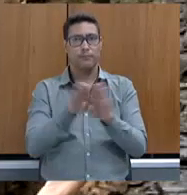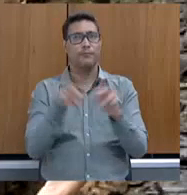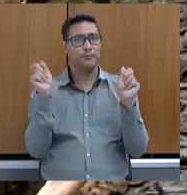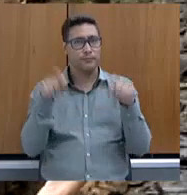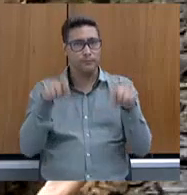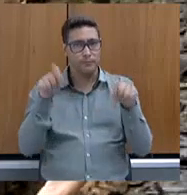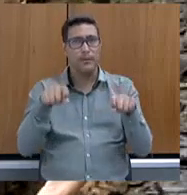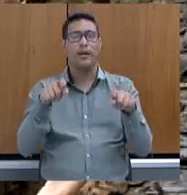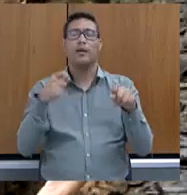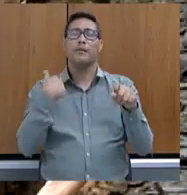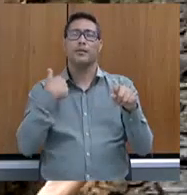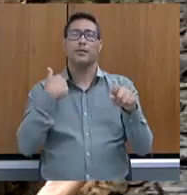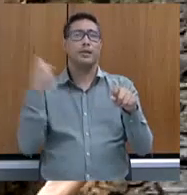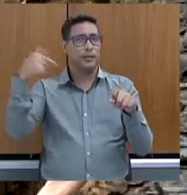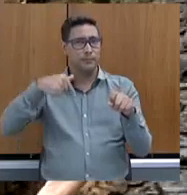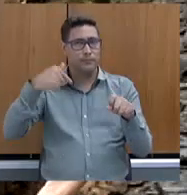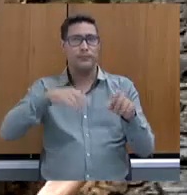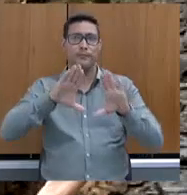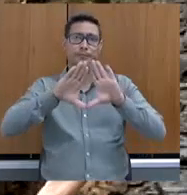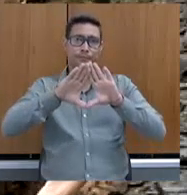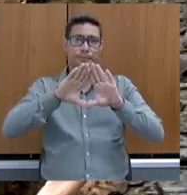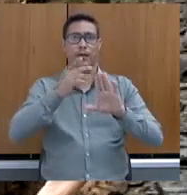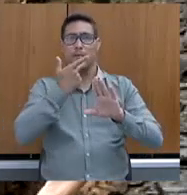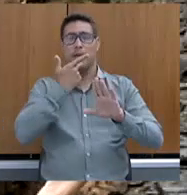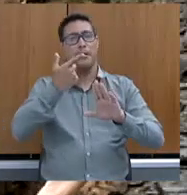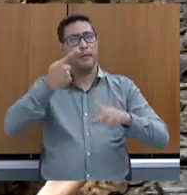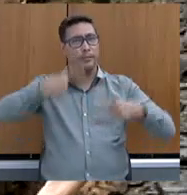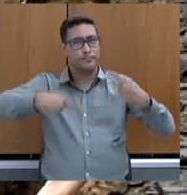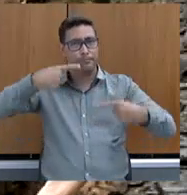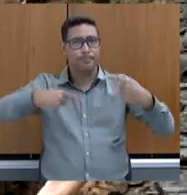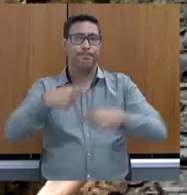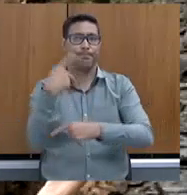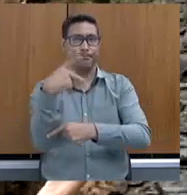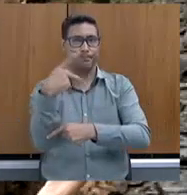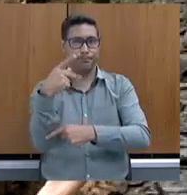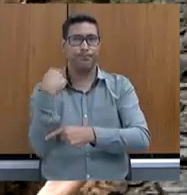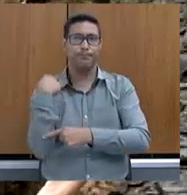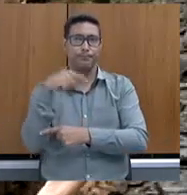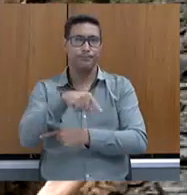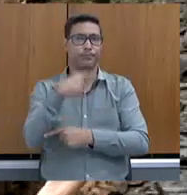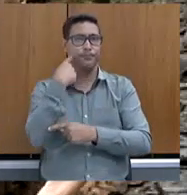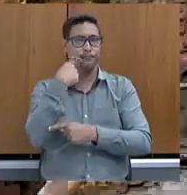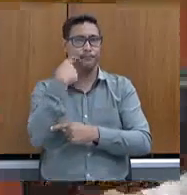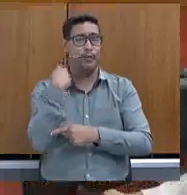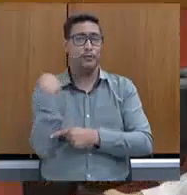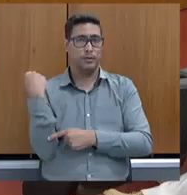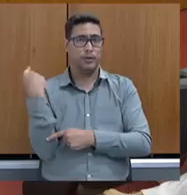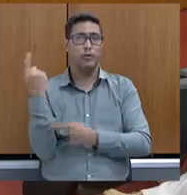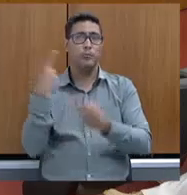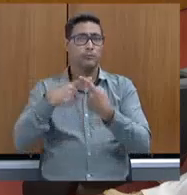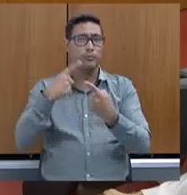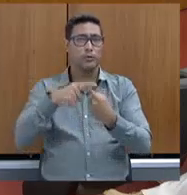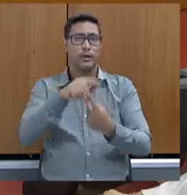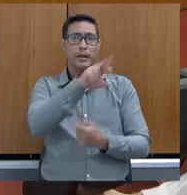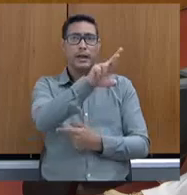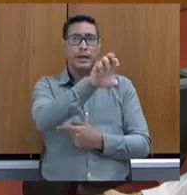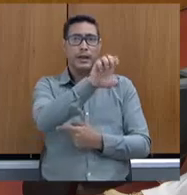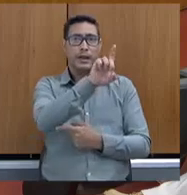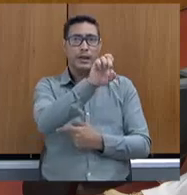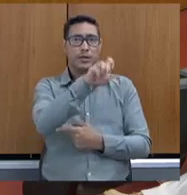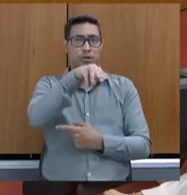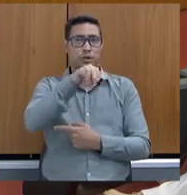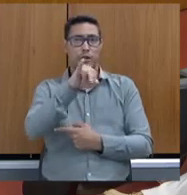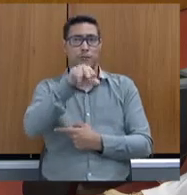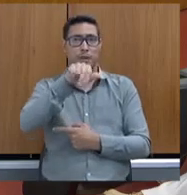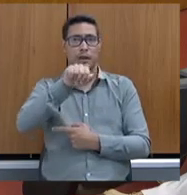uma aqui na Assembleia para discutir sobre isso é deputado Bosco é porque a rede Minas vai chegar aos 853